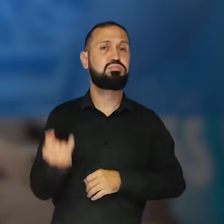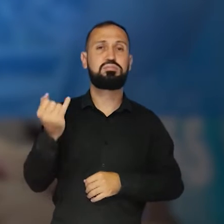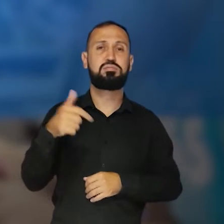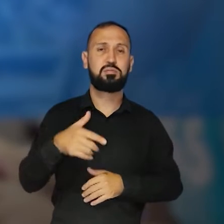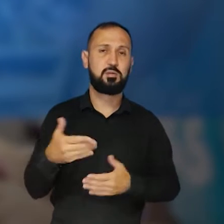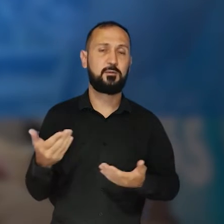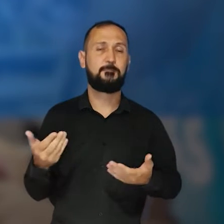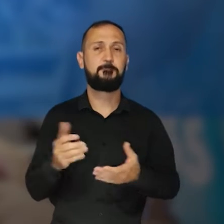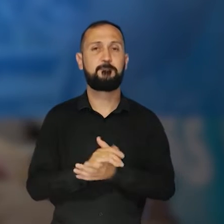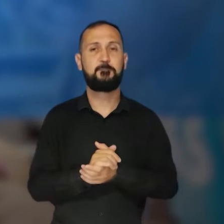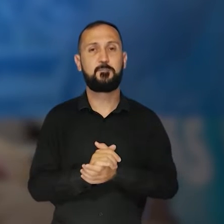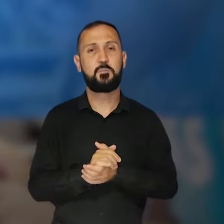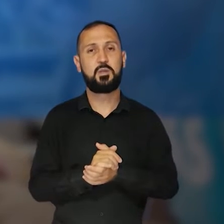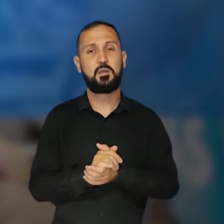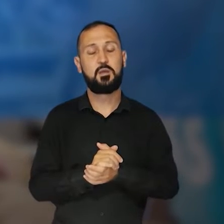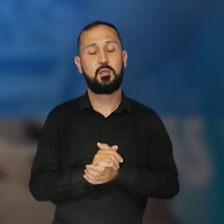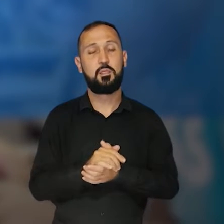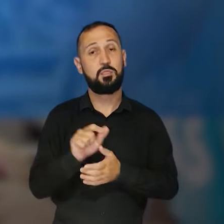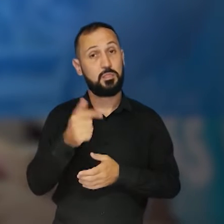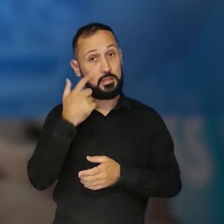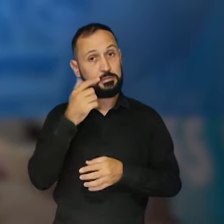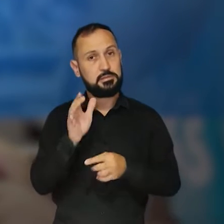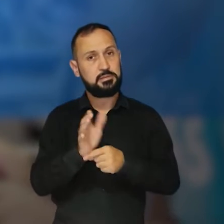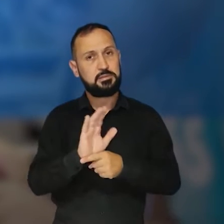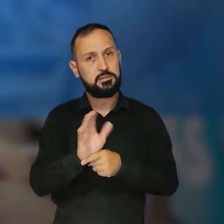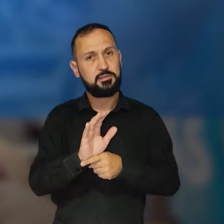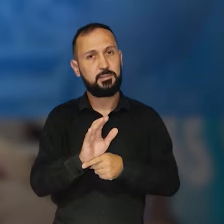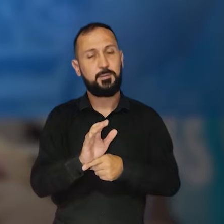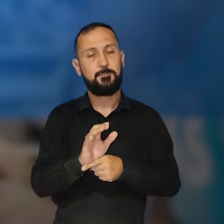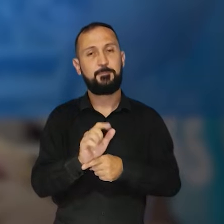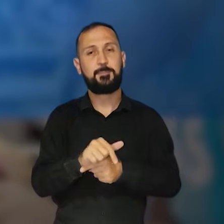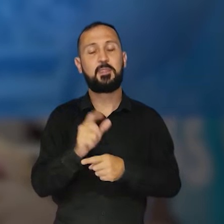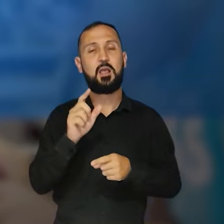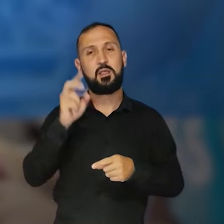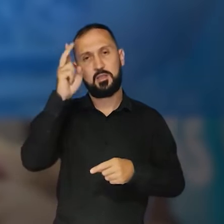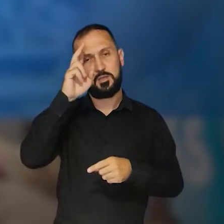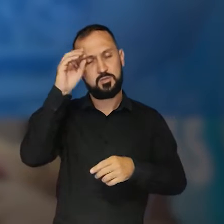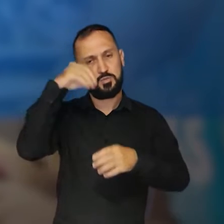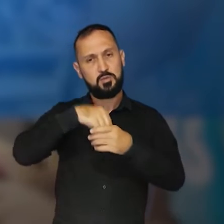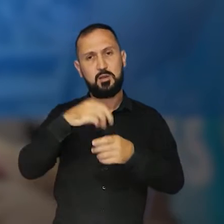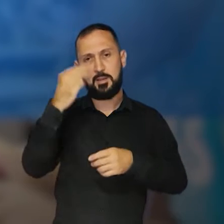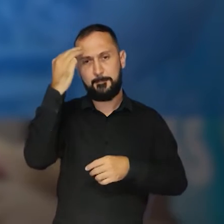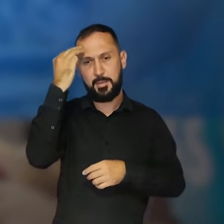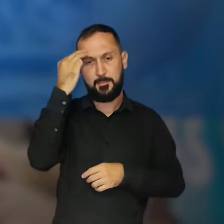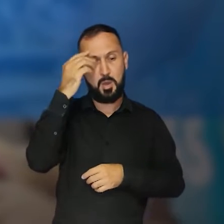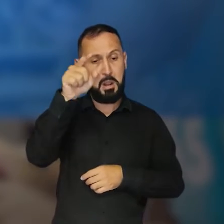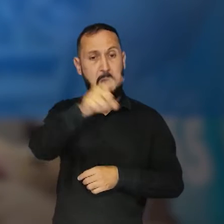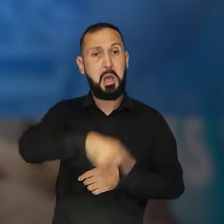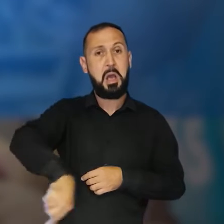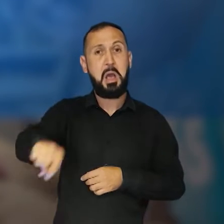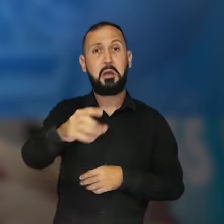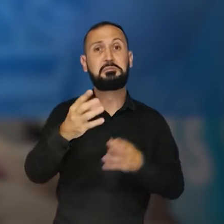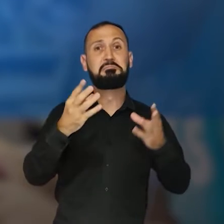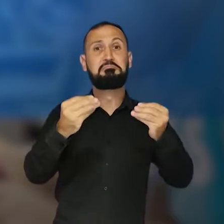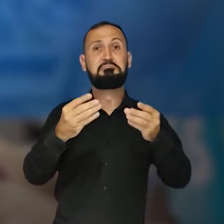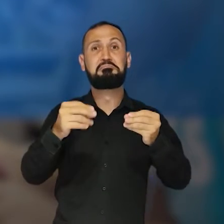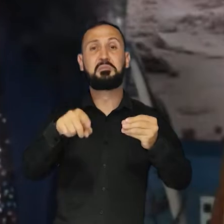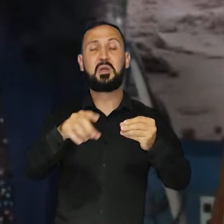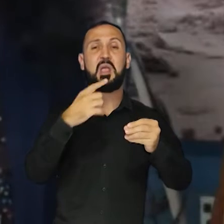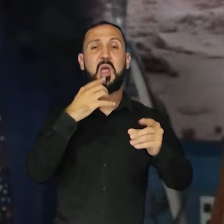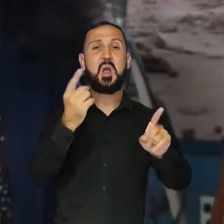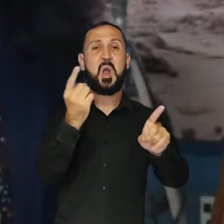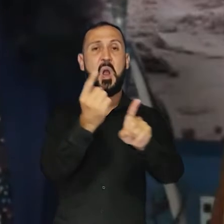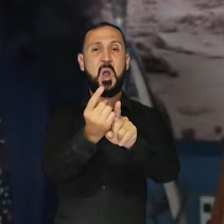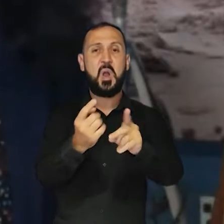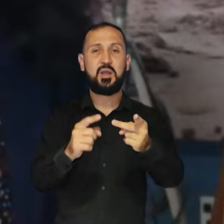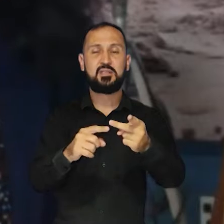super significativos, e esses cinemas estão na história e na memória de muitas pessoas aqui,